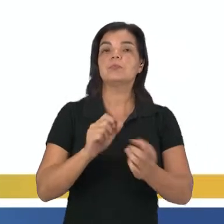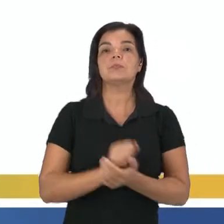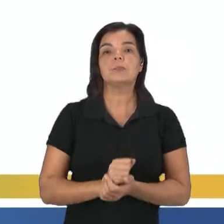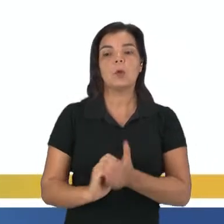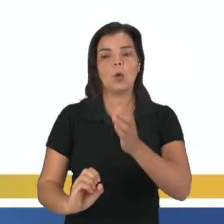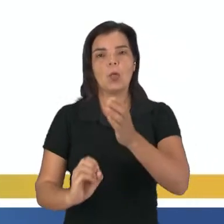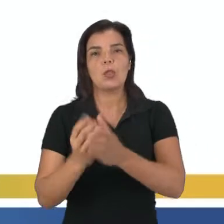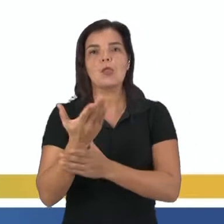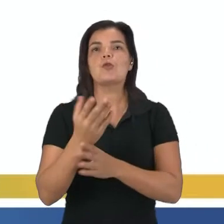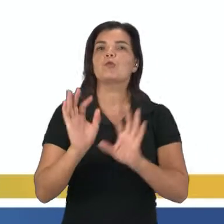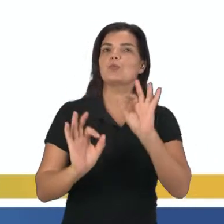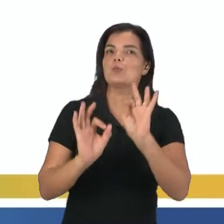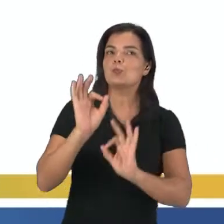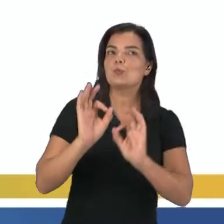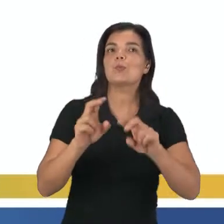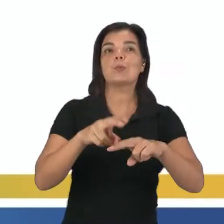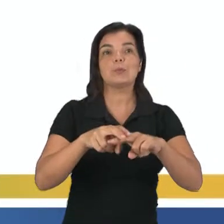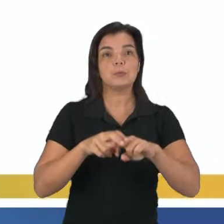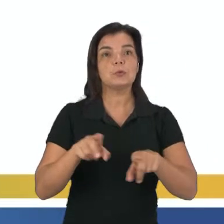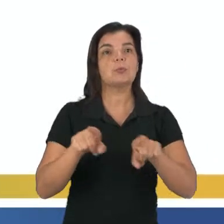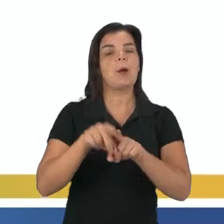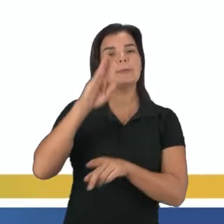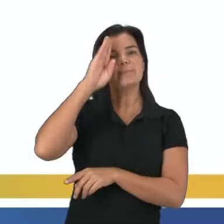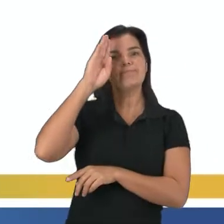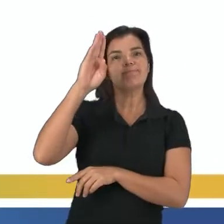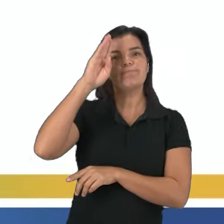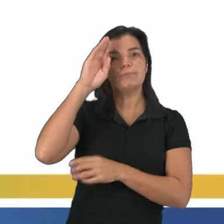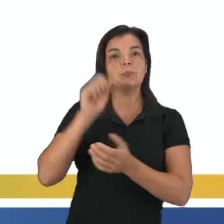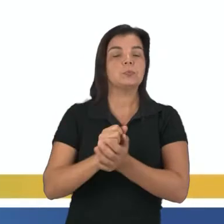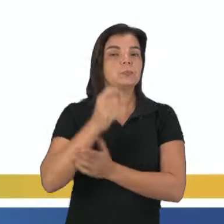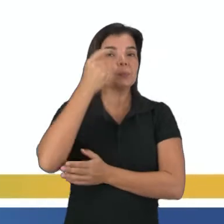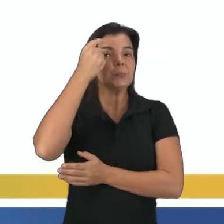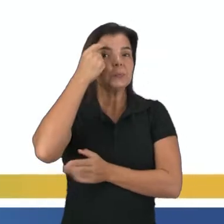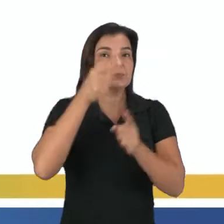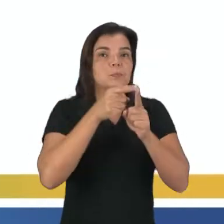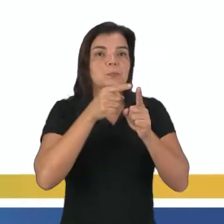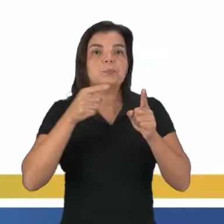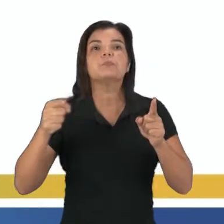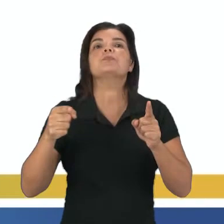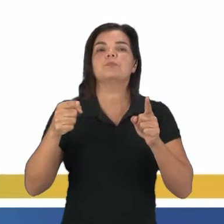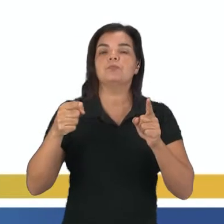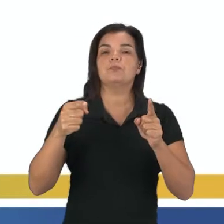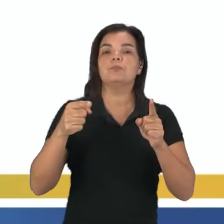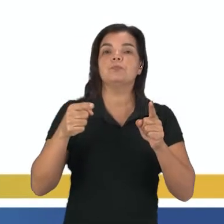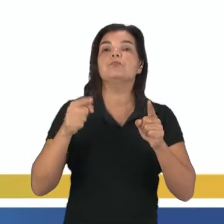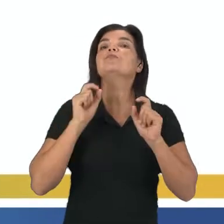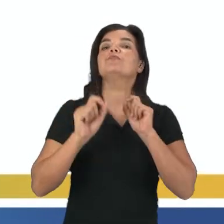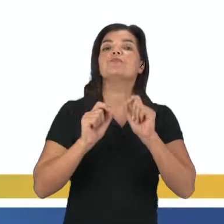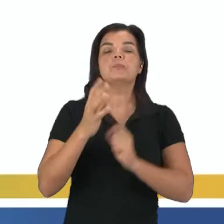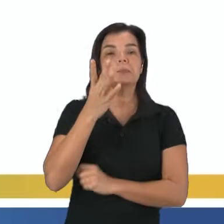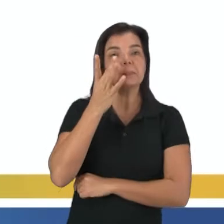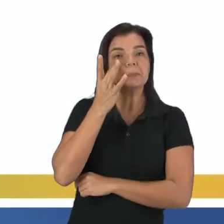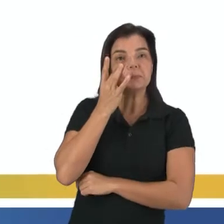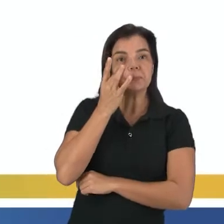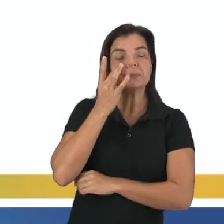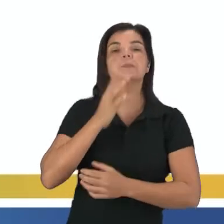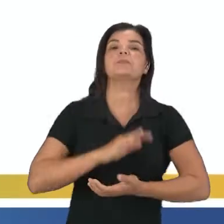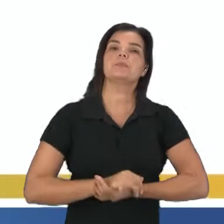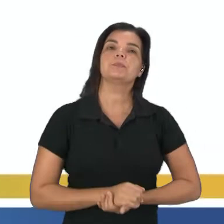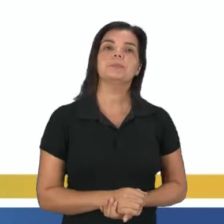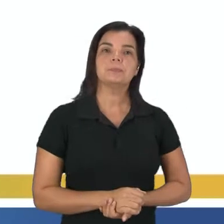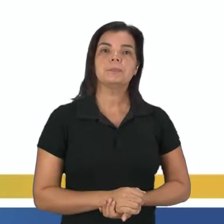da criação. E por isso, deu-se a principal corrente de pensamento desse período, o nome de